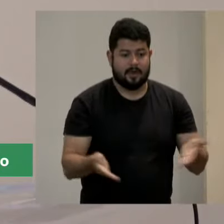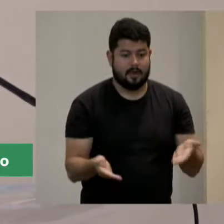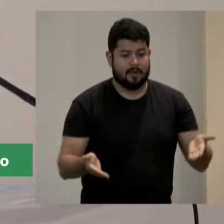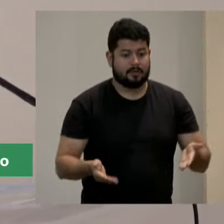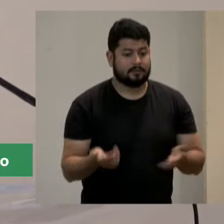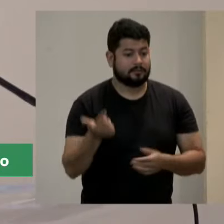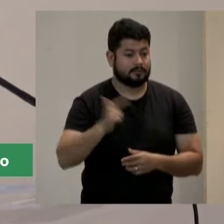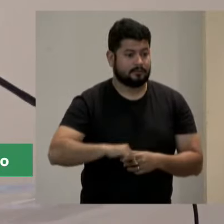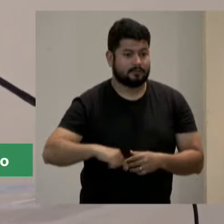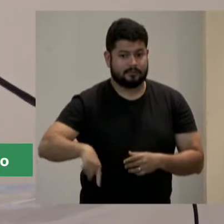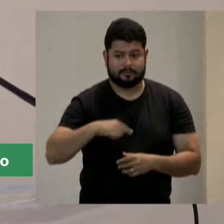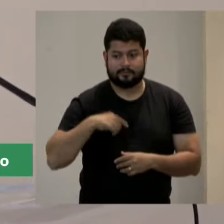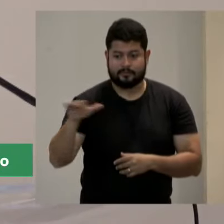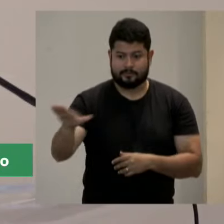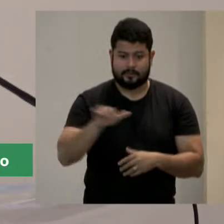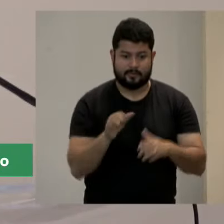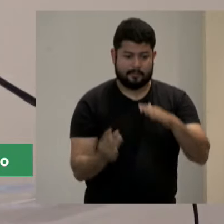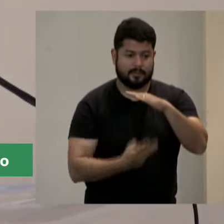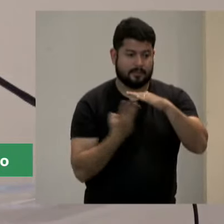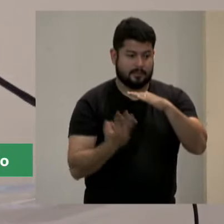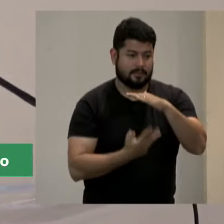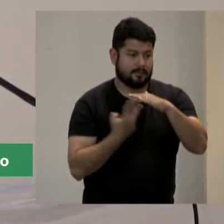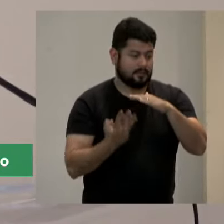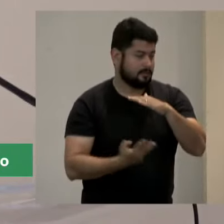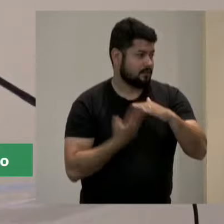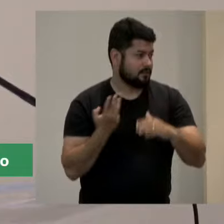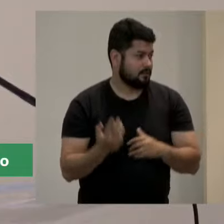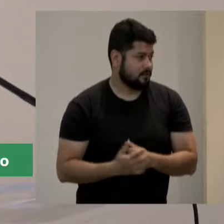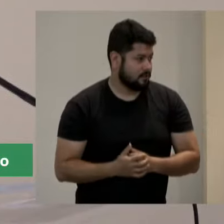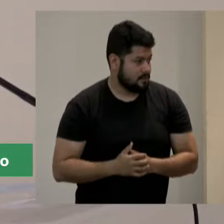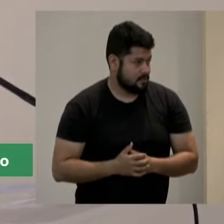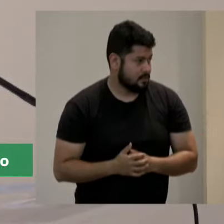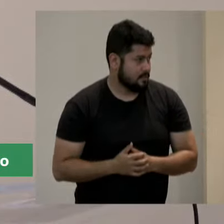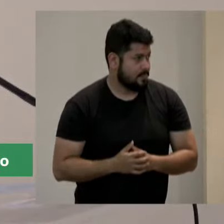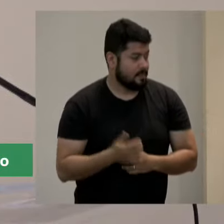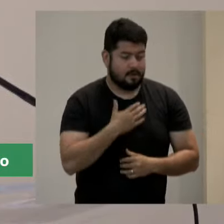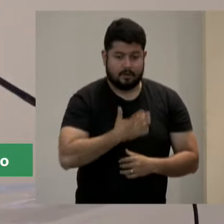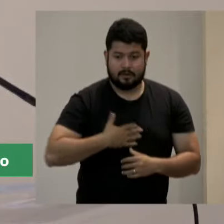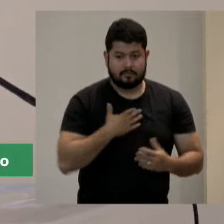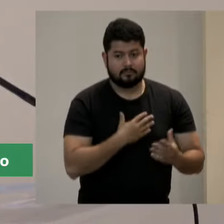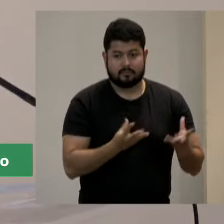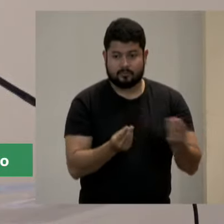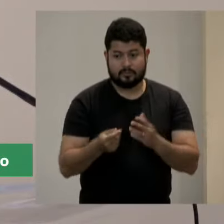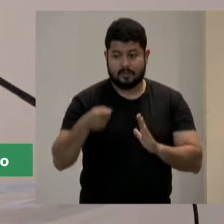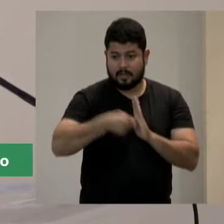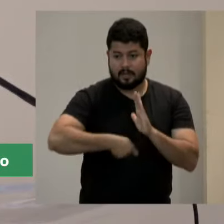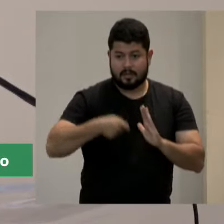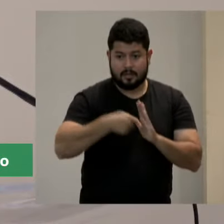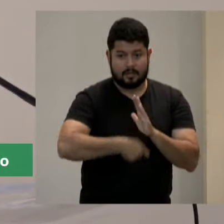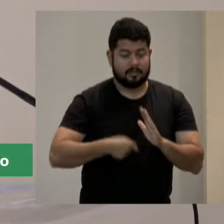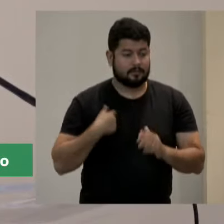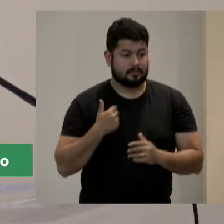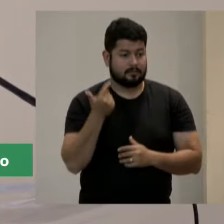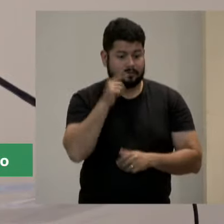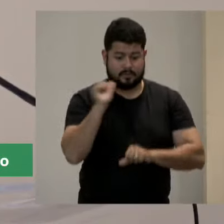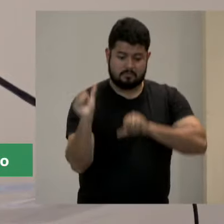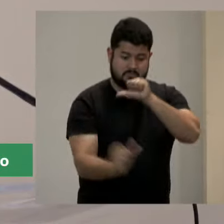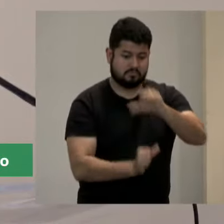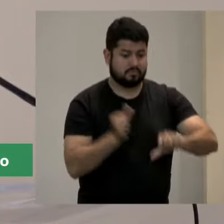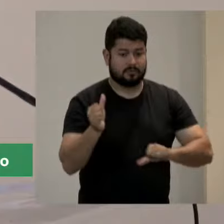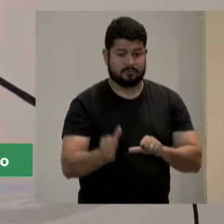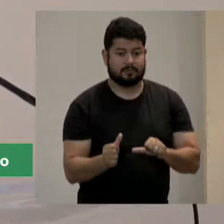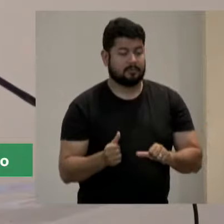tendo que terceirizar esse serviço. Então, gostaríamos muito, e a gente está nessa luta, né, que seja revertida essa situação,